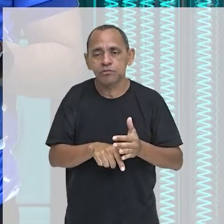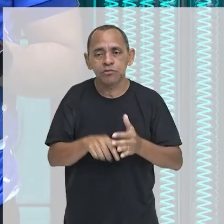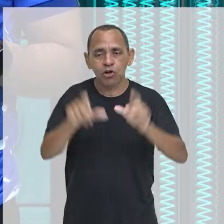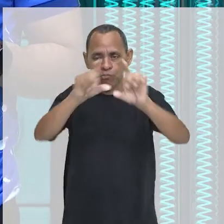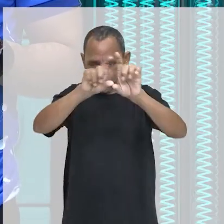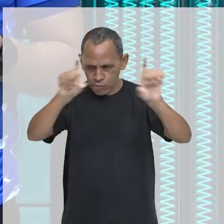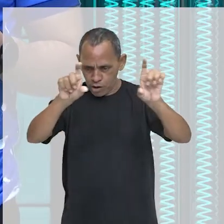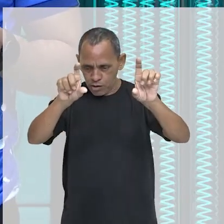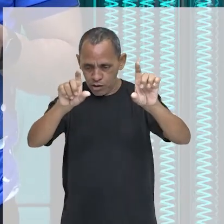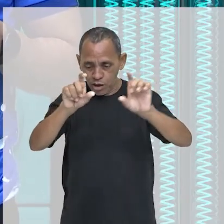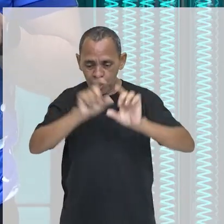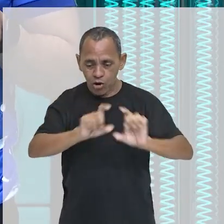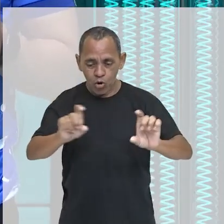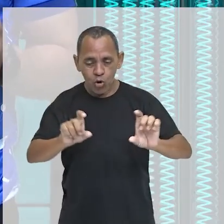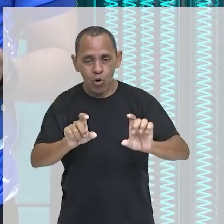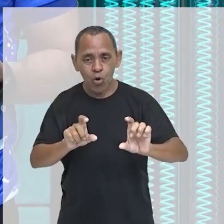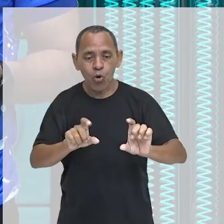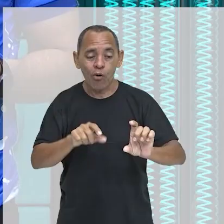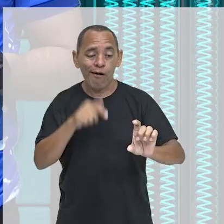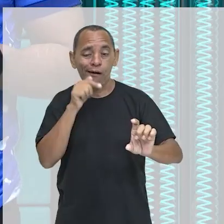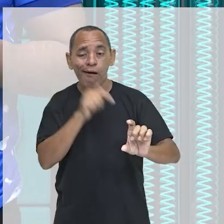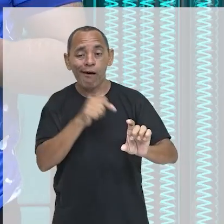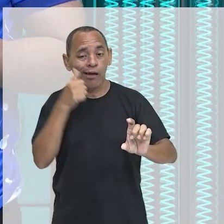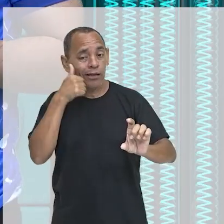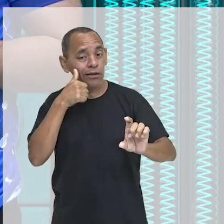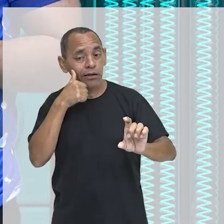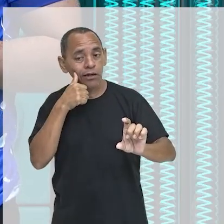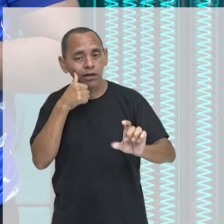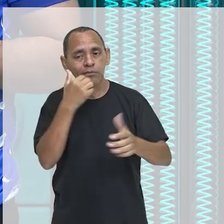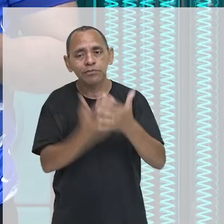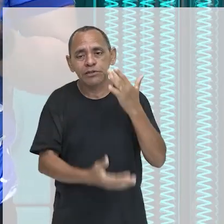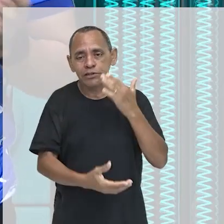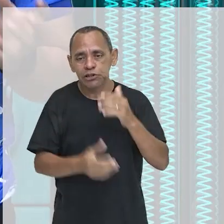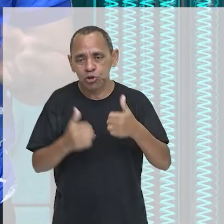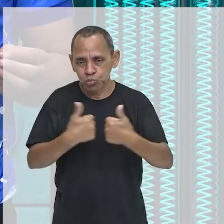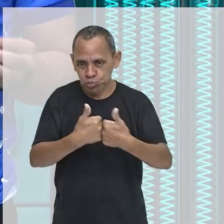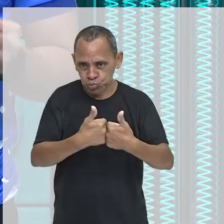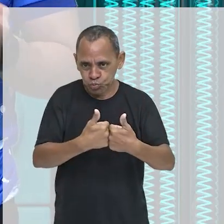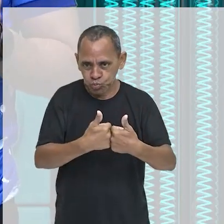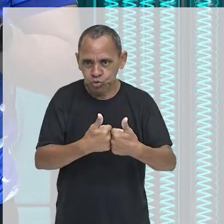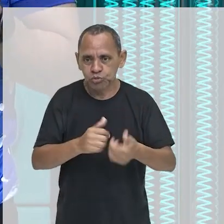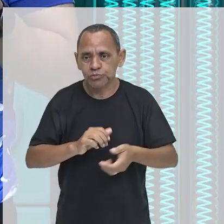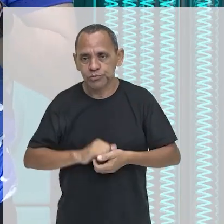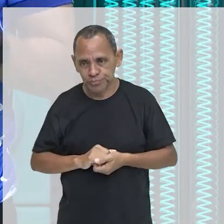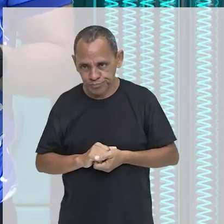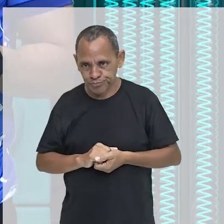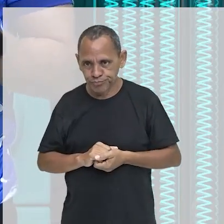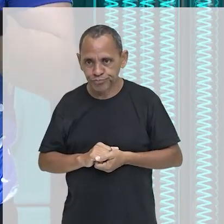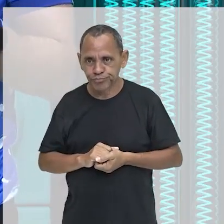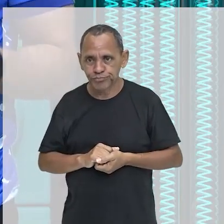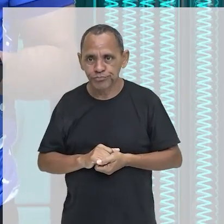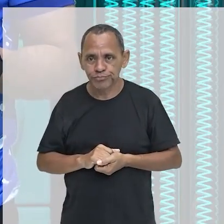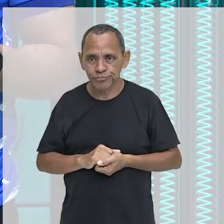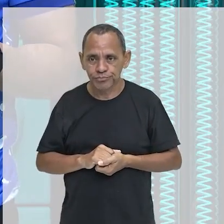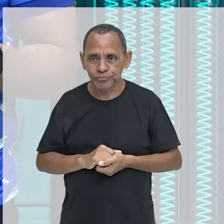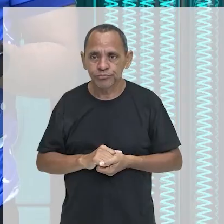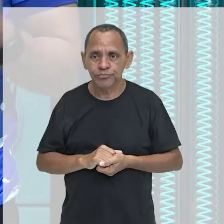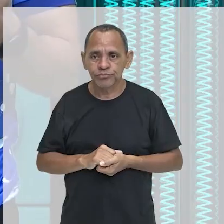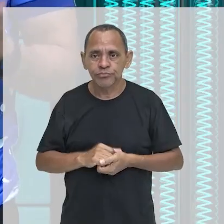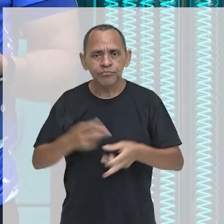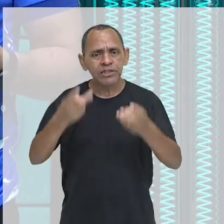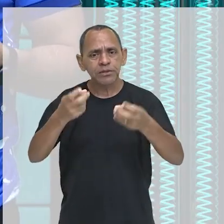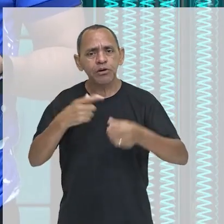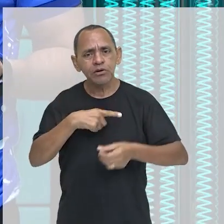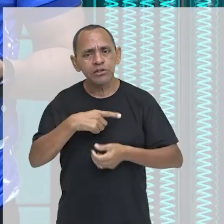sujeito, com predicado. Ambos com todos os elementos que caracterizam uma oração e com significados únicos, né, somente